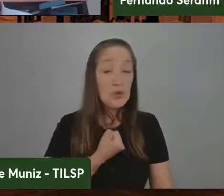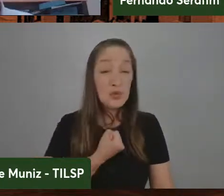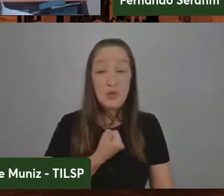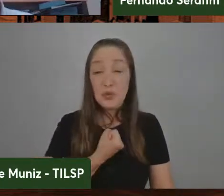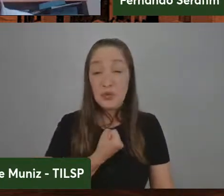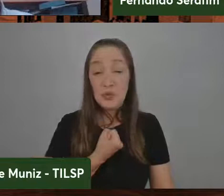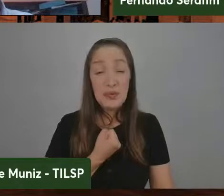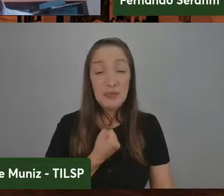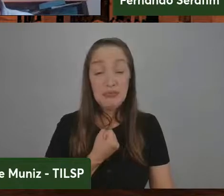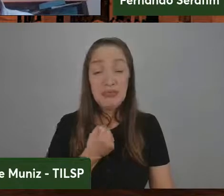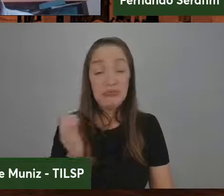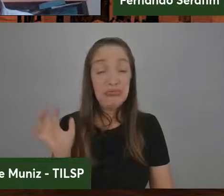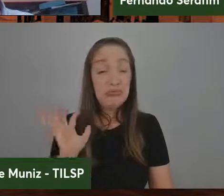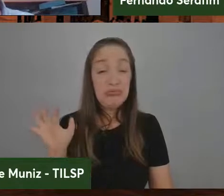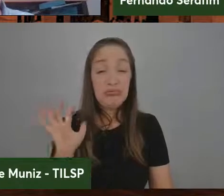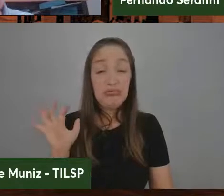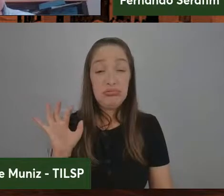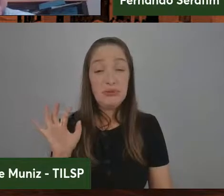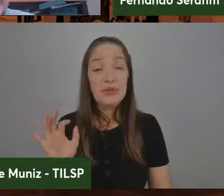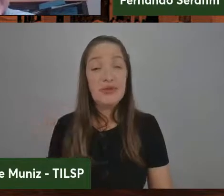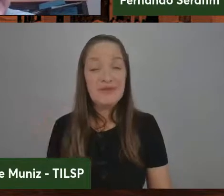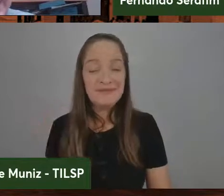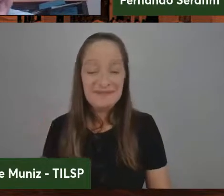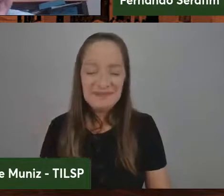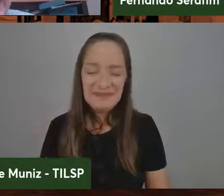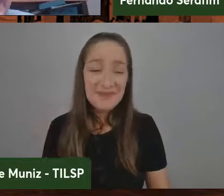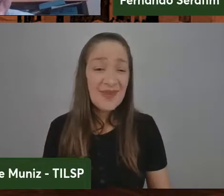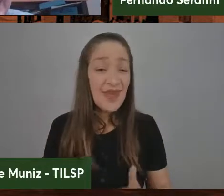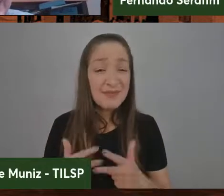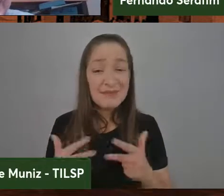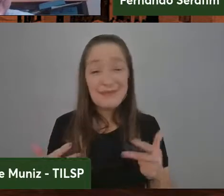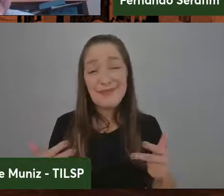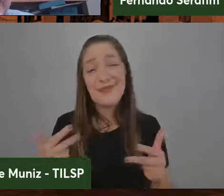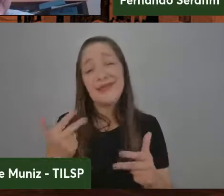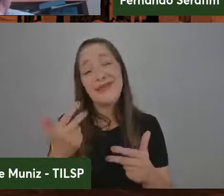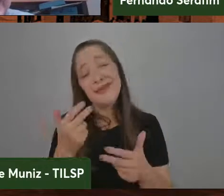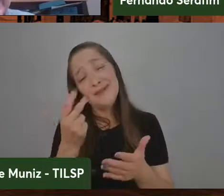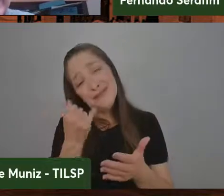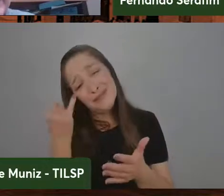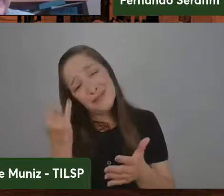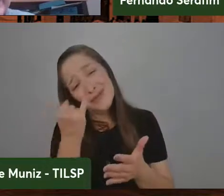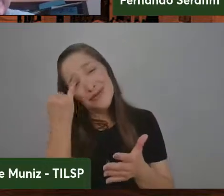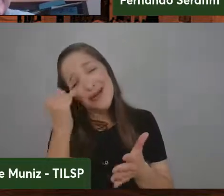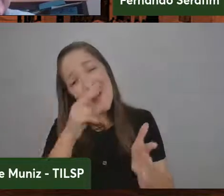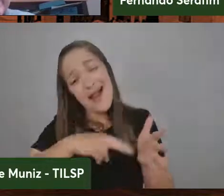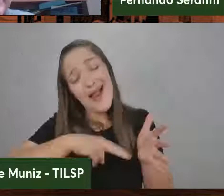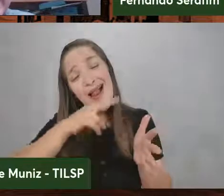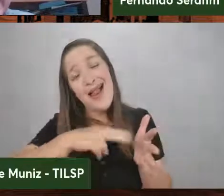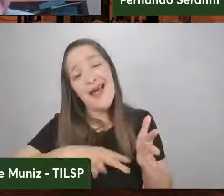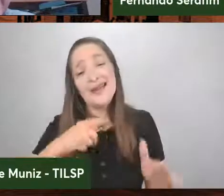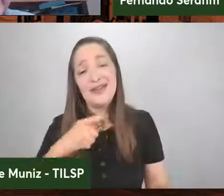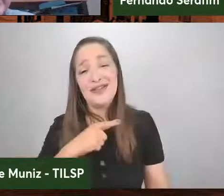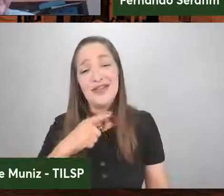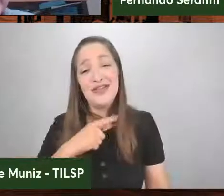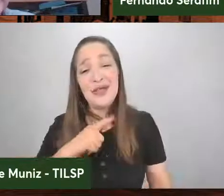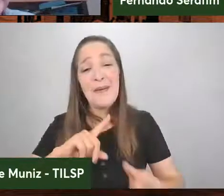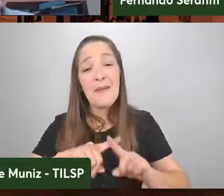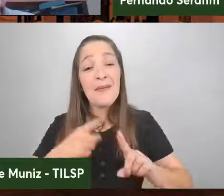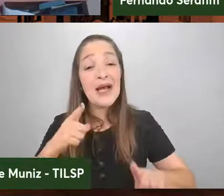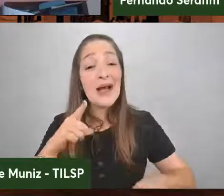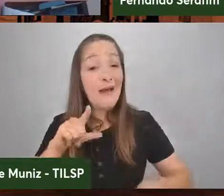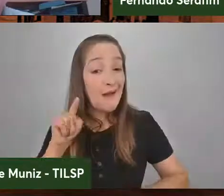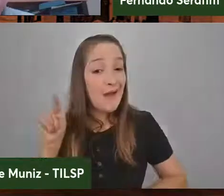né? Com tantas outras coisas mais importantes para ler. E ela fez um